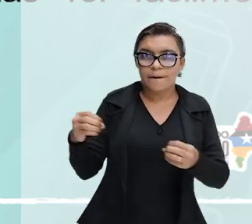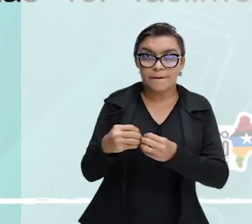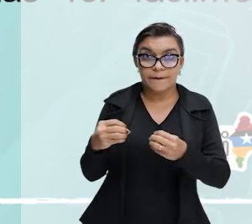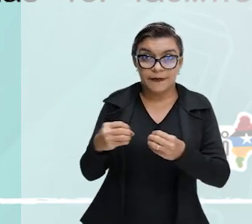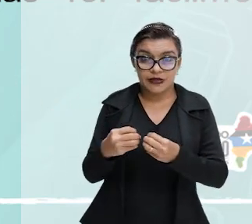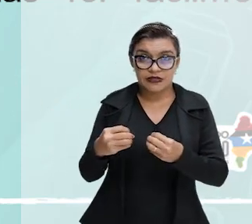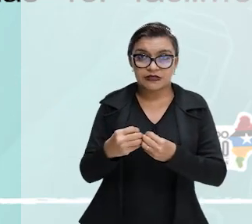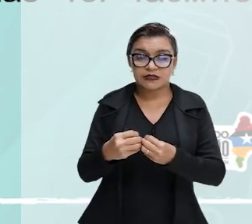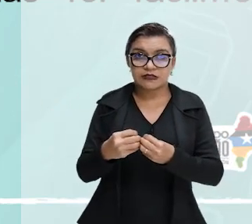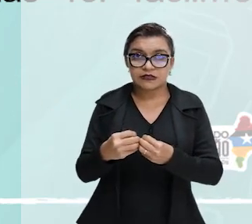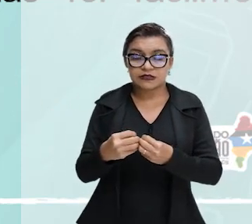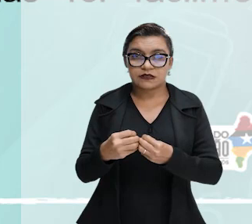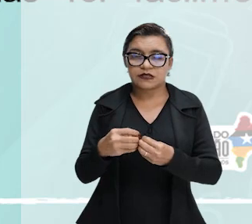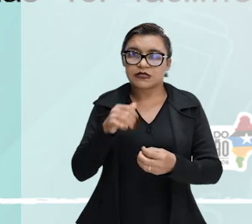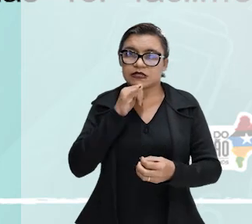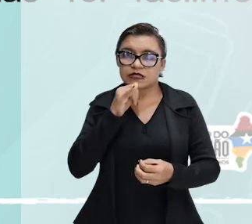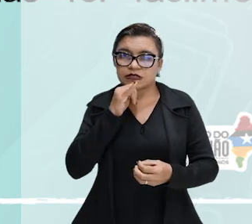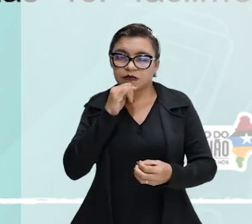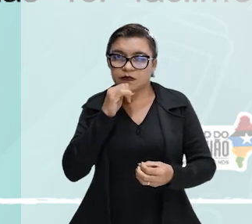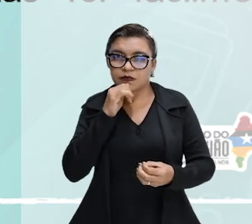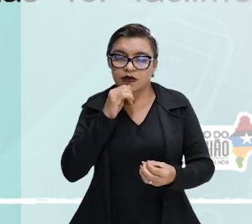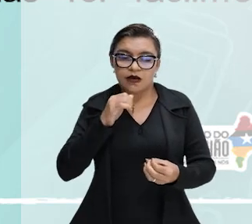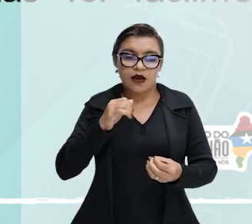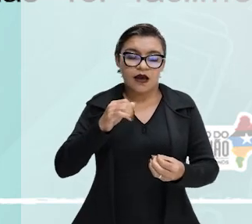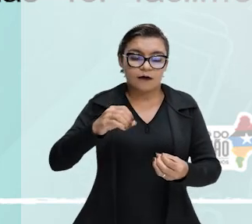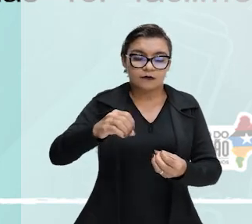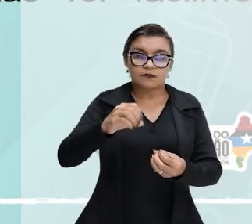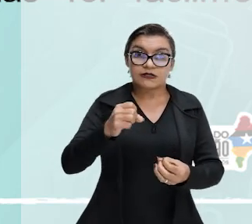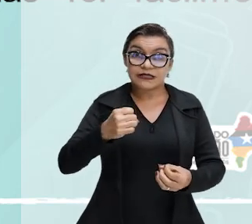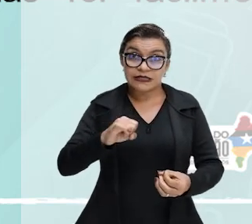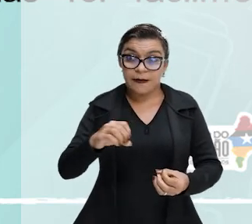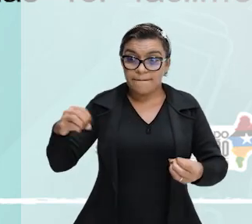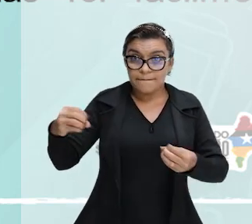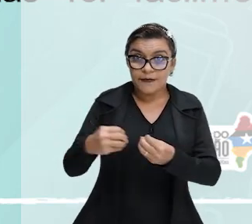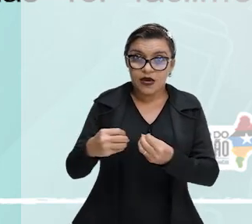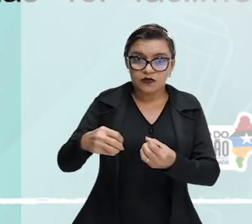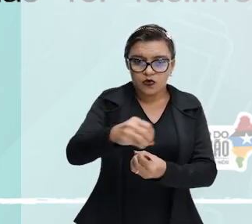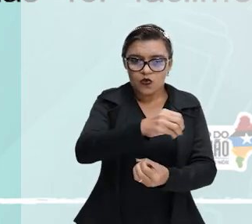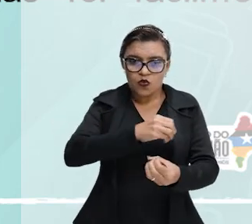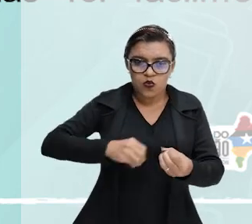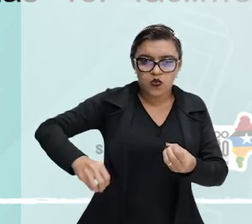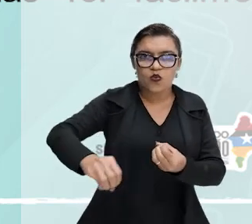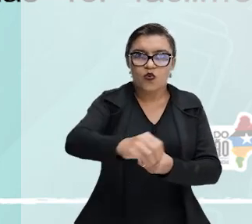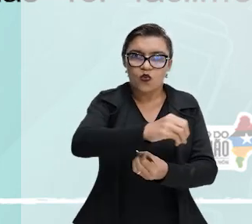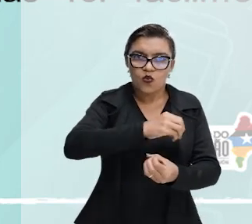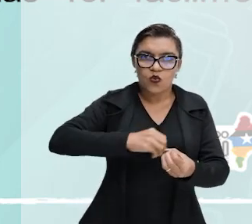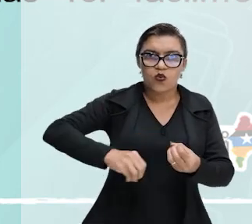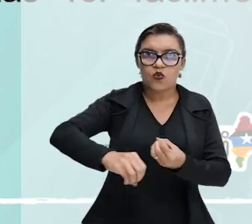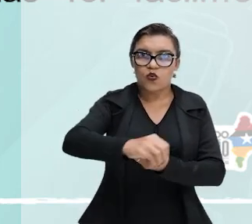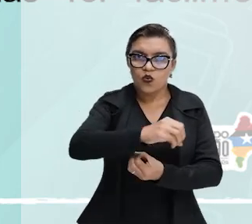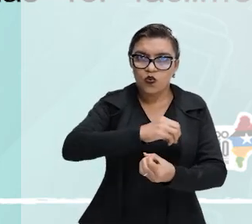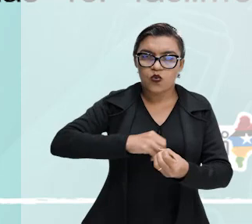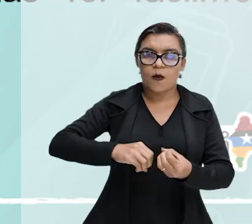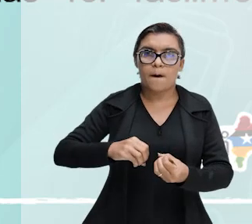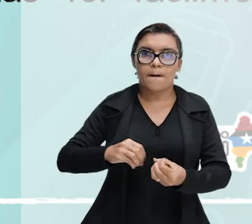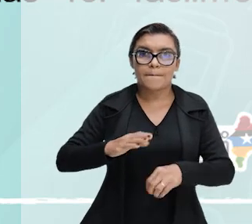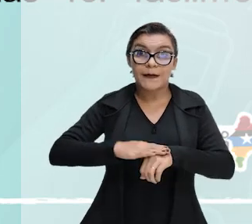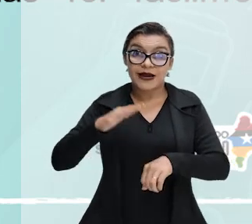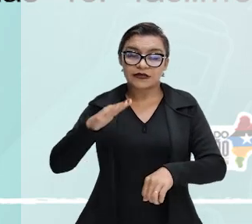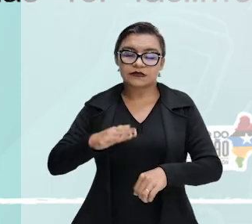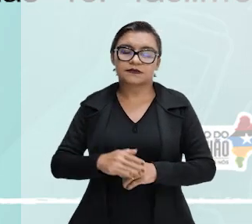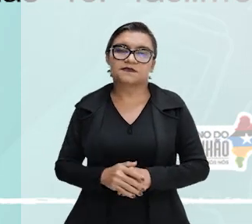orbital. Okay? Então, quanto mais próximo, mais rápido ele vai girar. Dessa forma, o